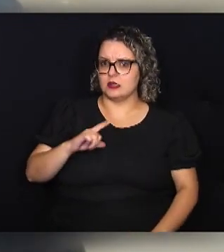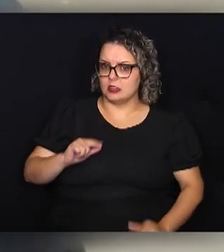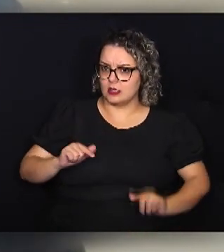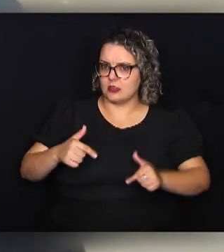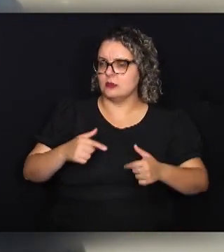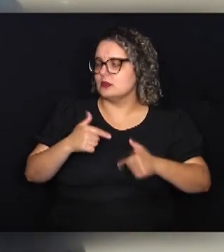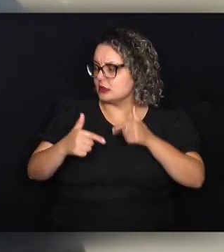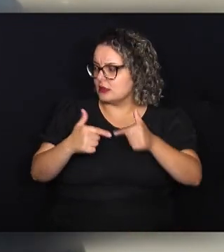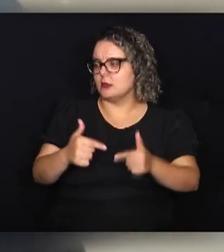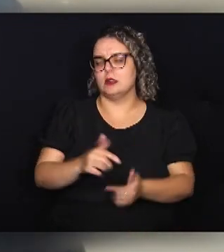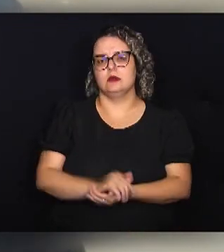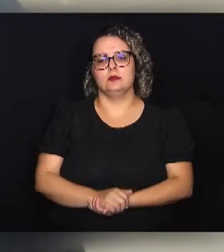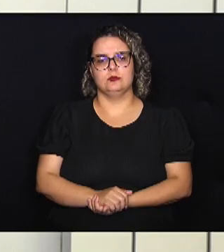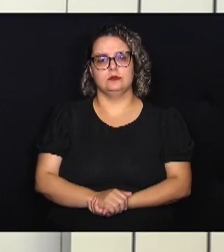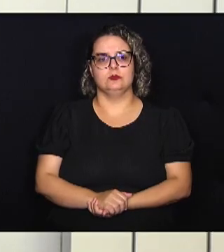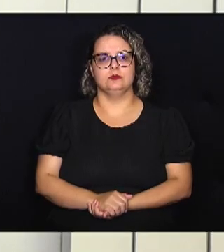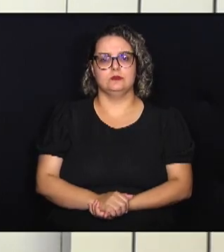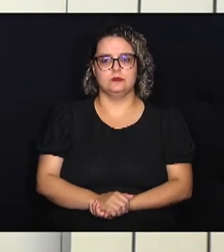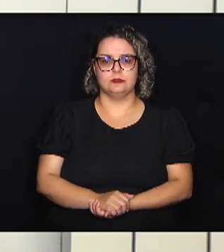trabalho.